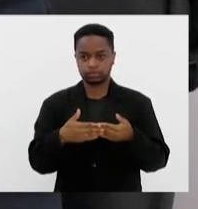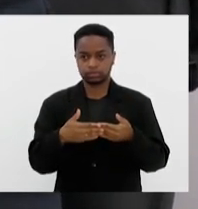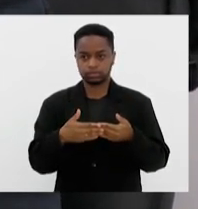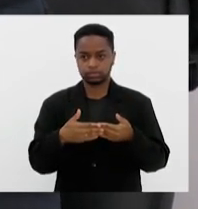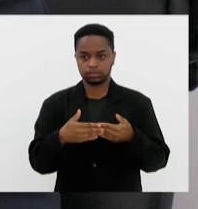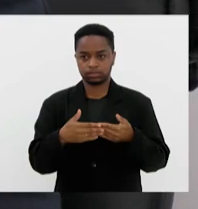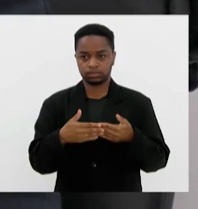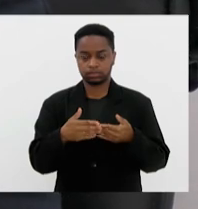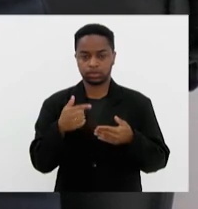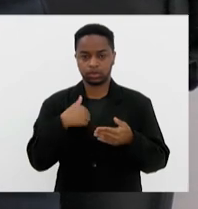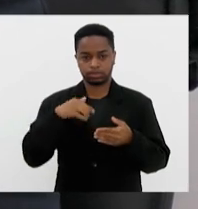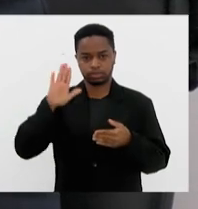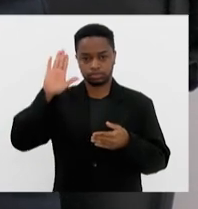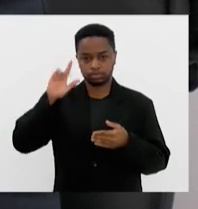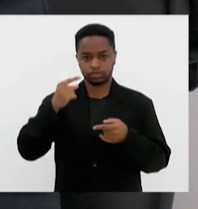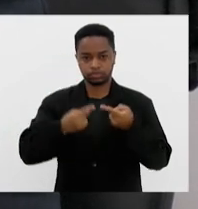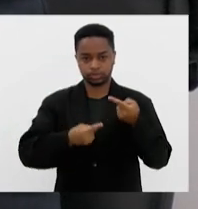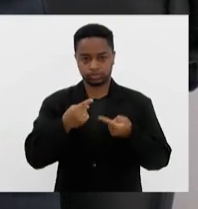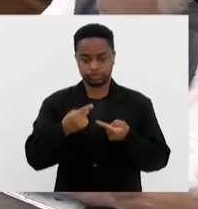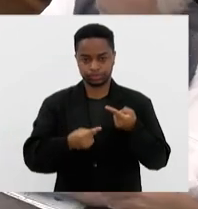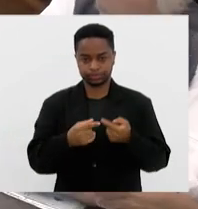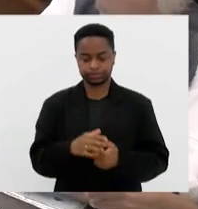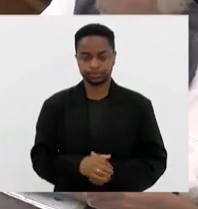Eu vou discutir a matéria. Eu tenho